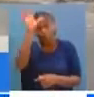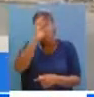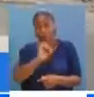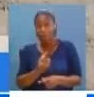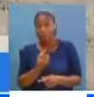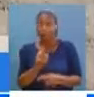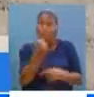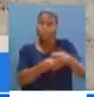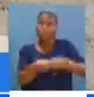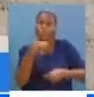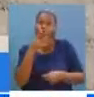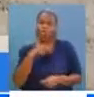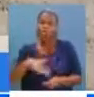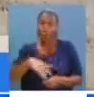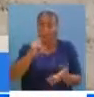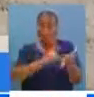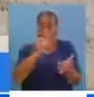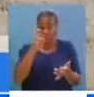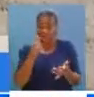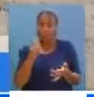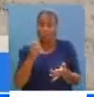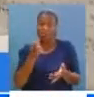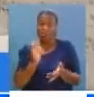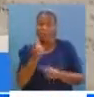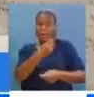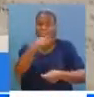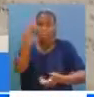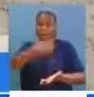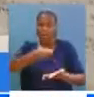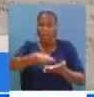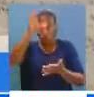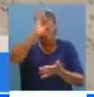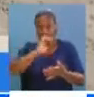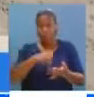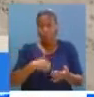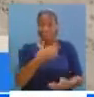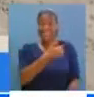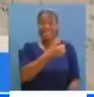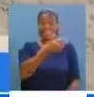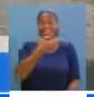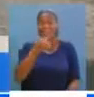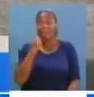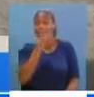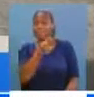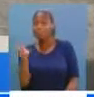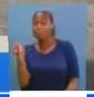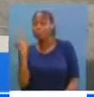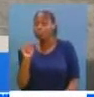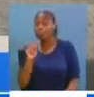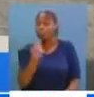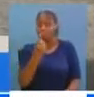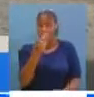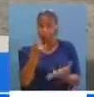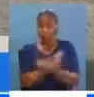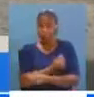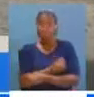para alienar o terreno os estados unidos da américa pediram ao estado cerca de 570 mil contos pela aquisição deste